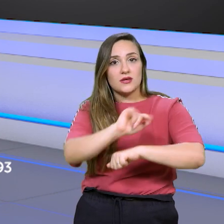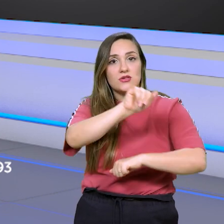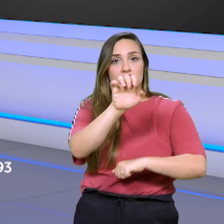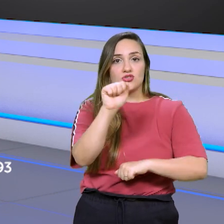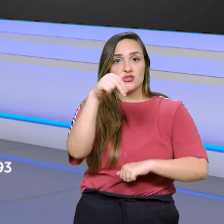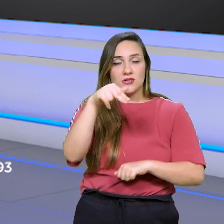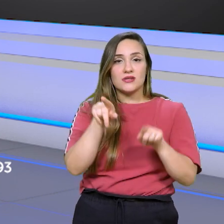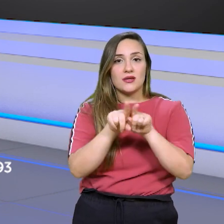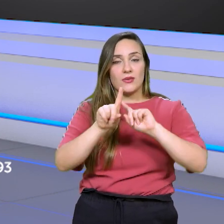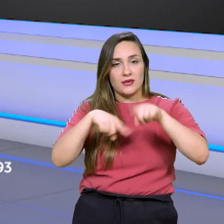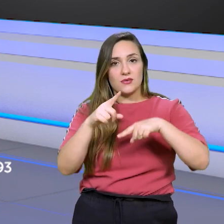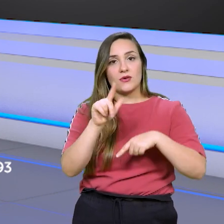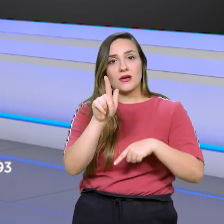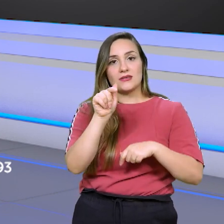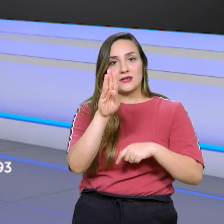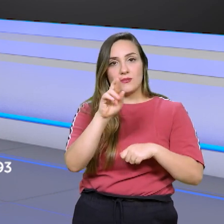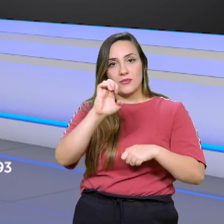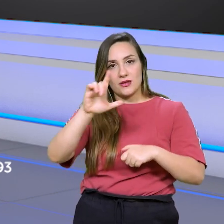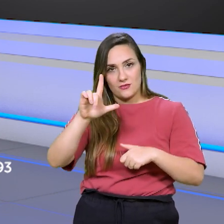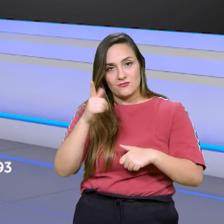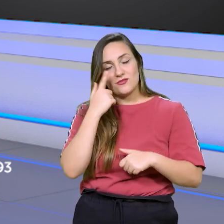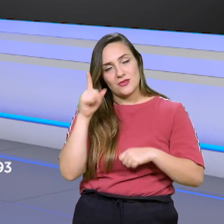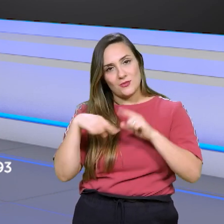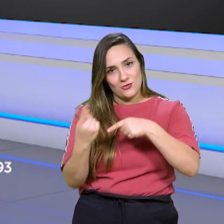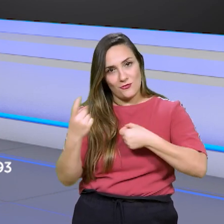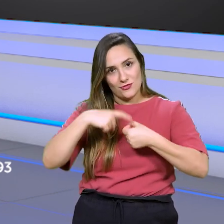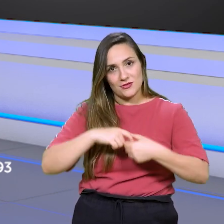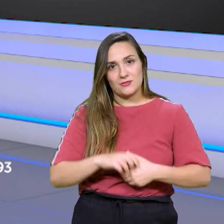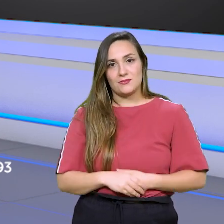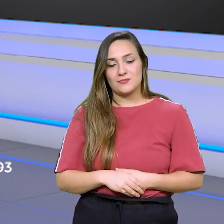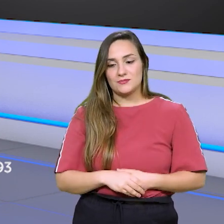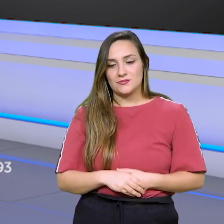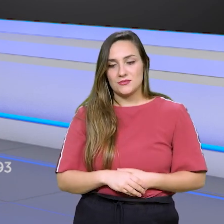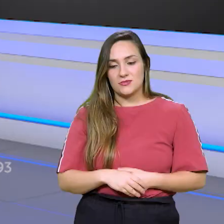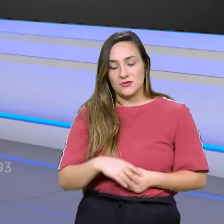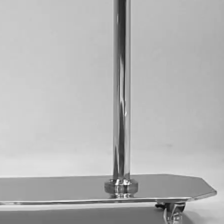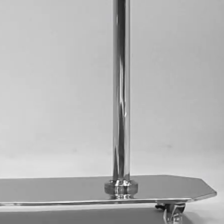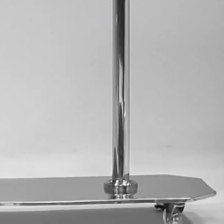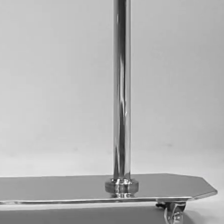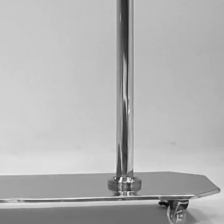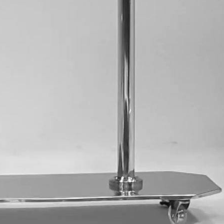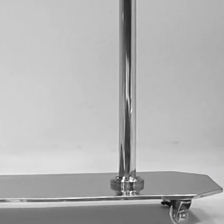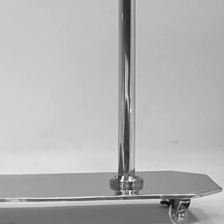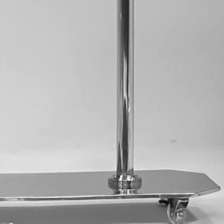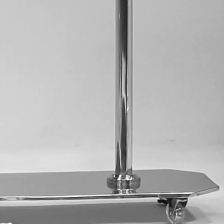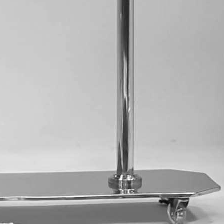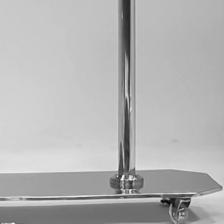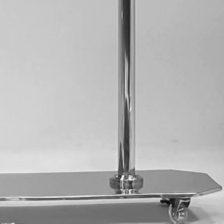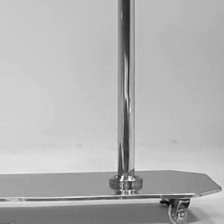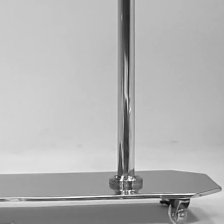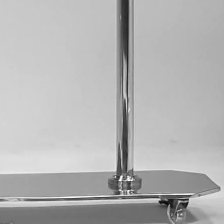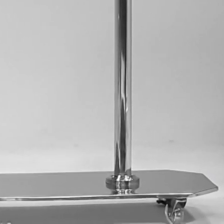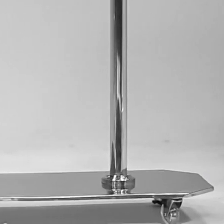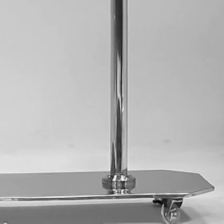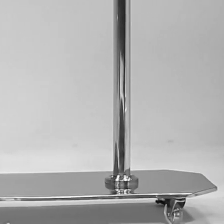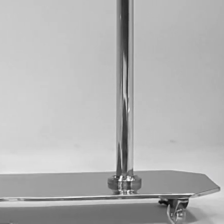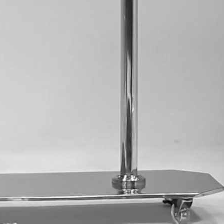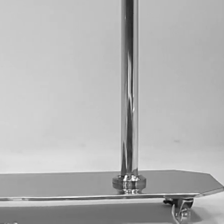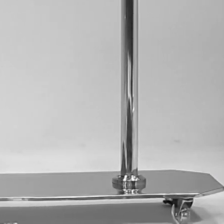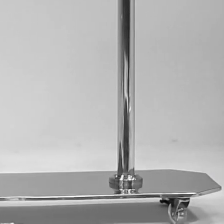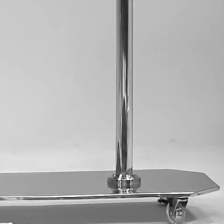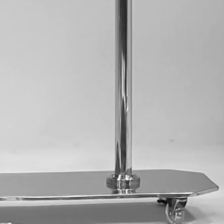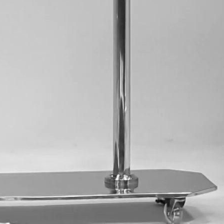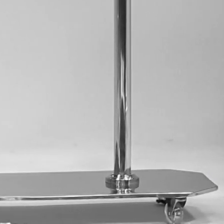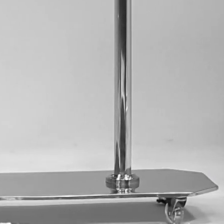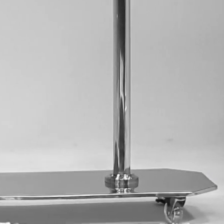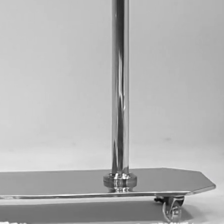dupla de Guia Lopes da Laguna, Jean Bruno e Gabriel. Até a próxima edição. Deu muito ruim pra